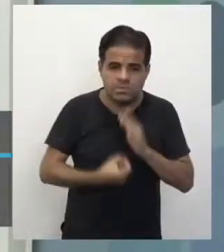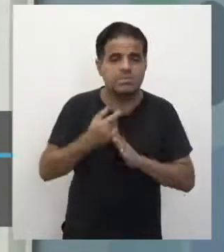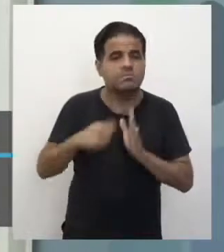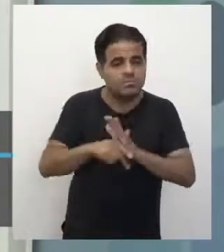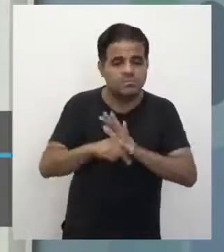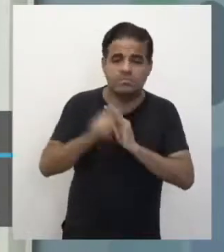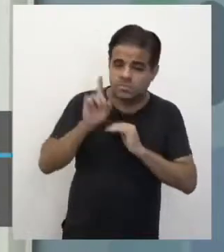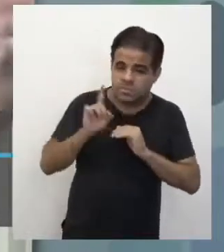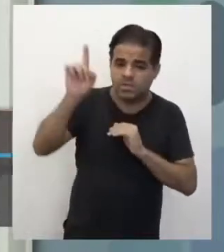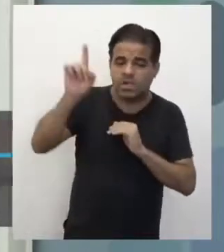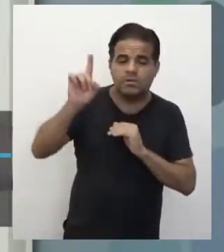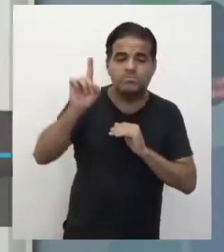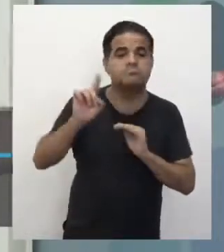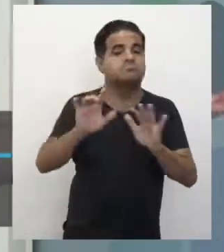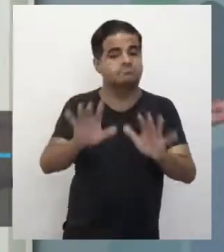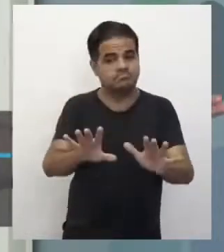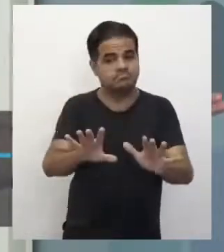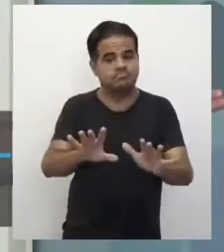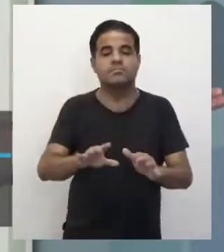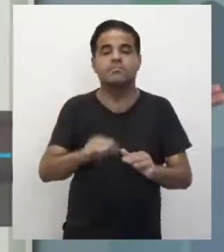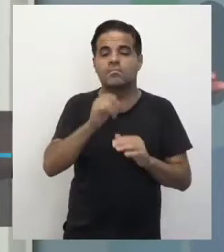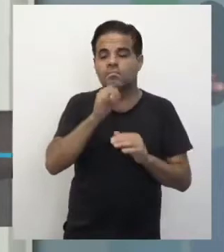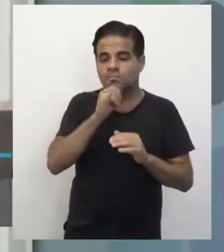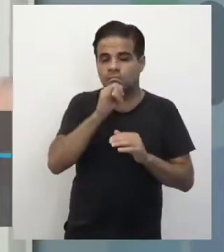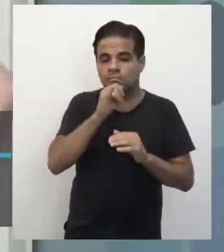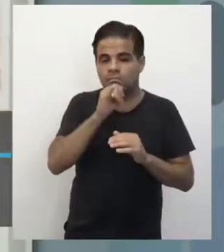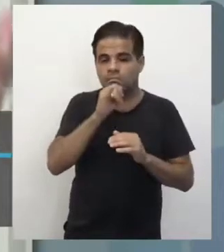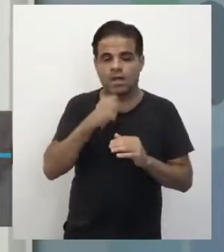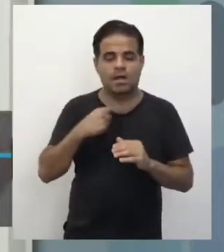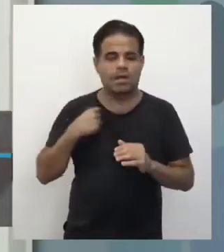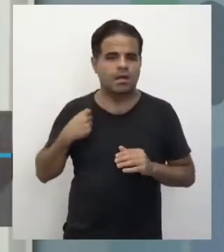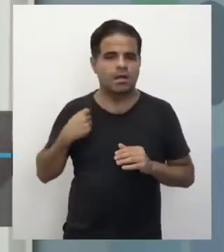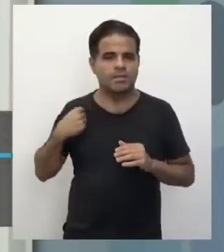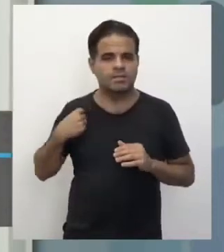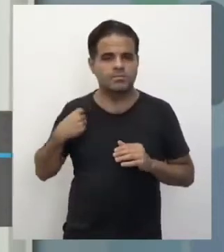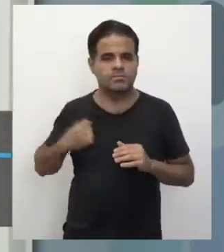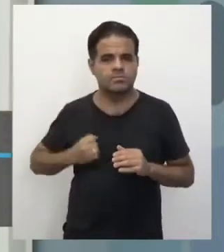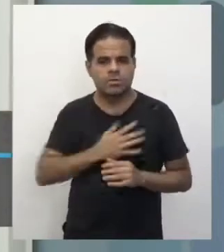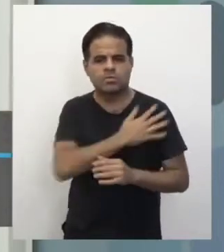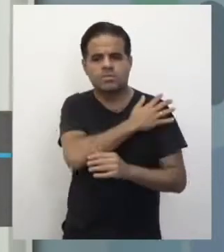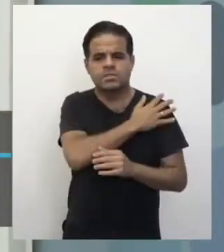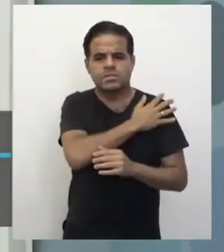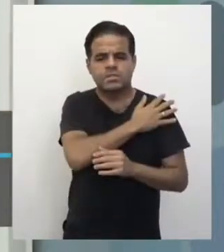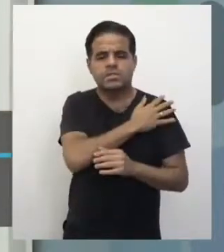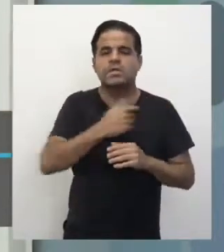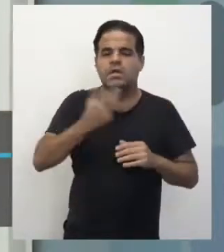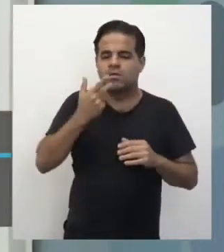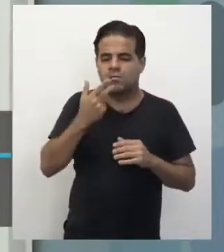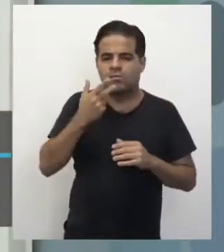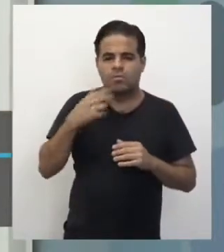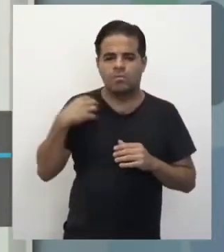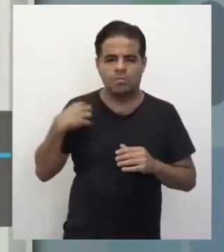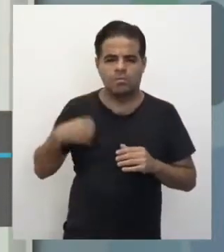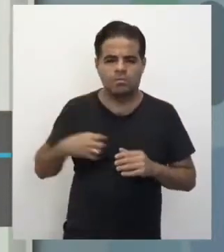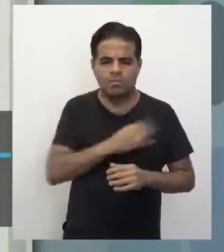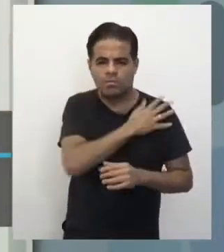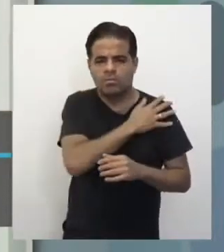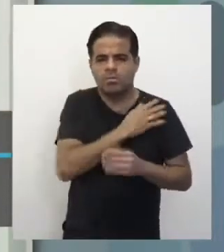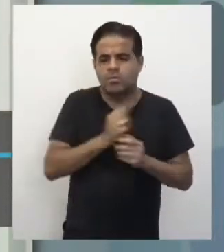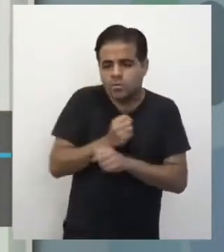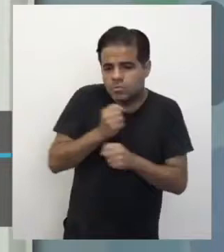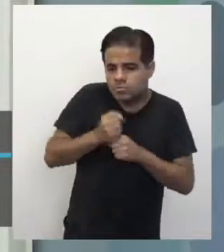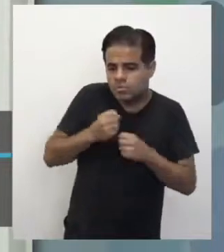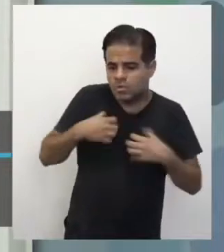divinas. Peguemos Aristóteles. Aristóteles, por exemplo, vai dizer, olha, o eu se constrói a partir de